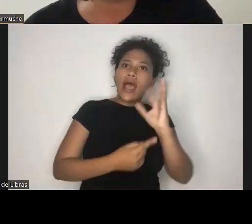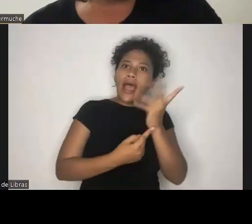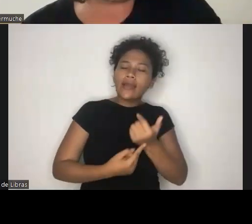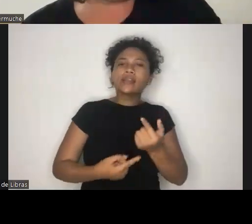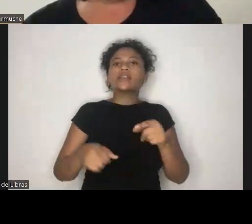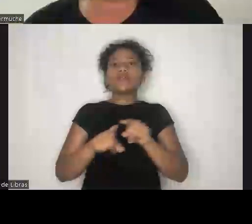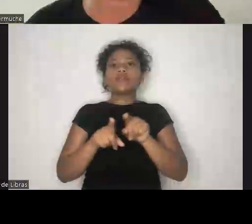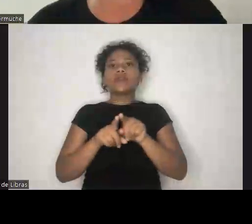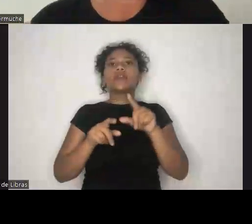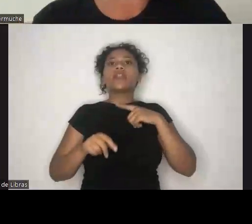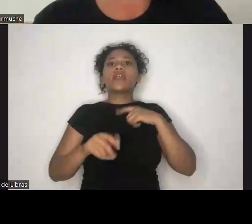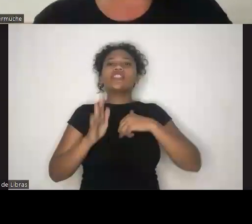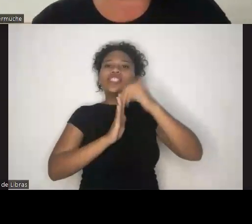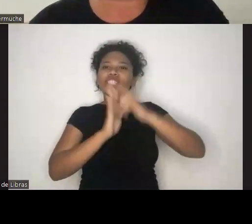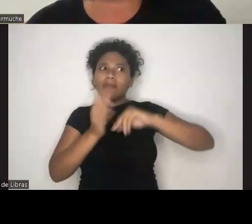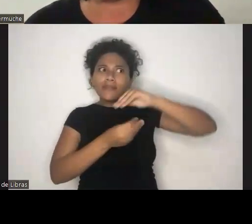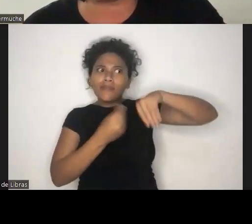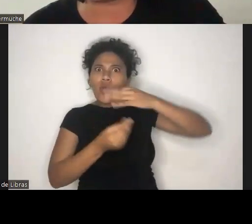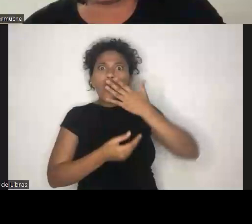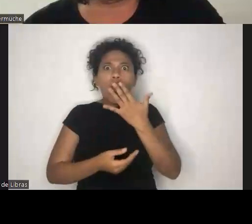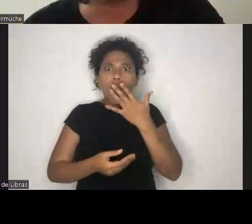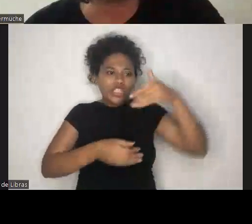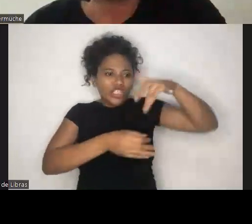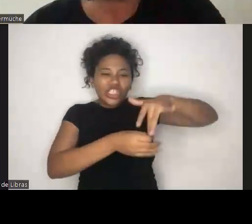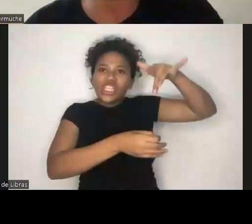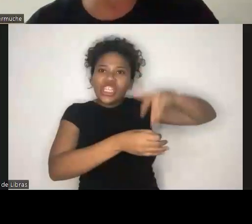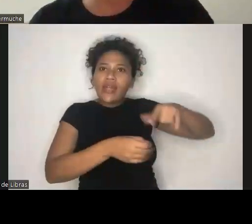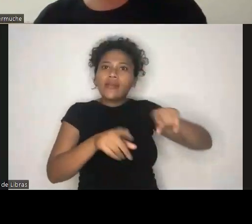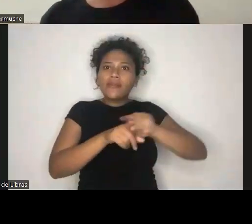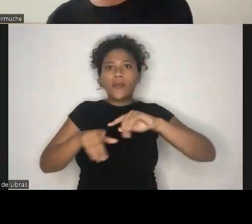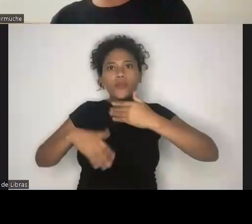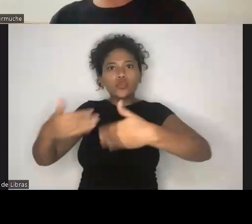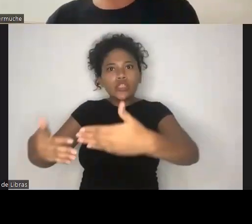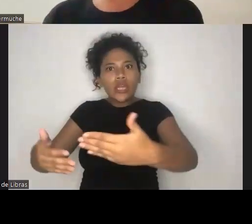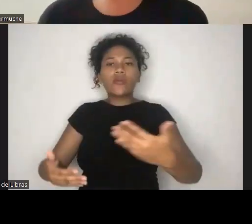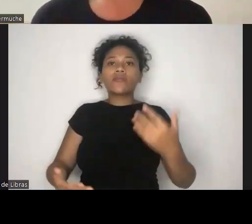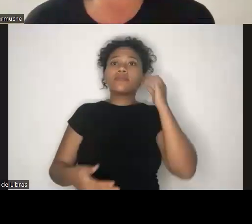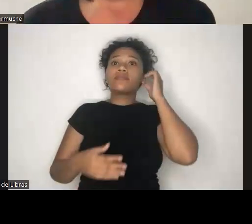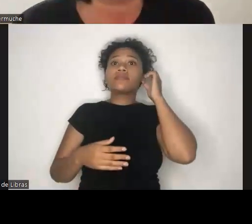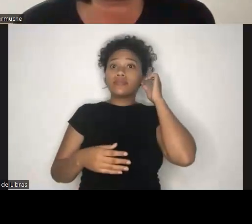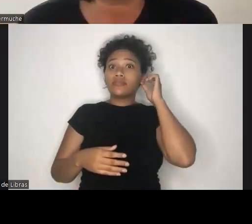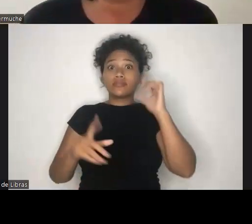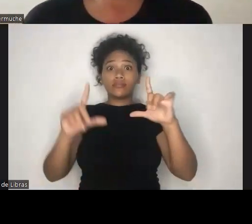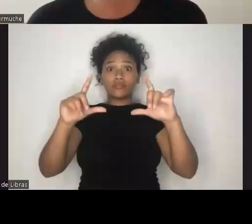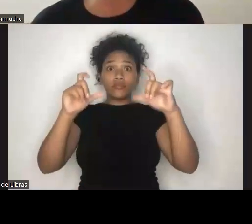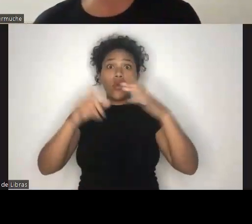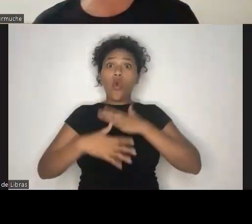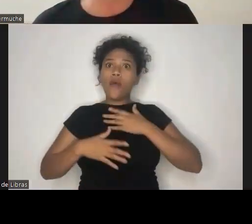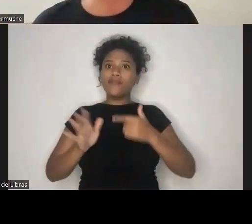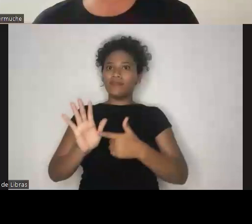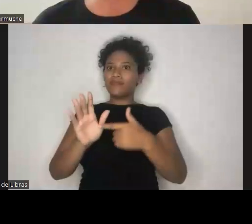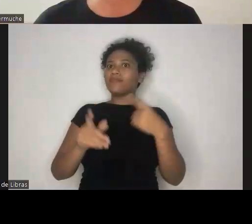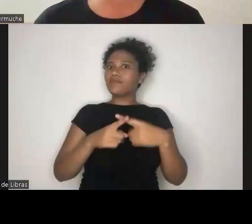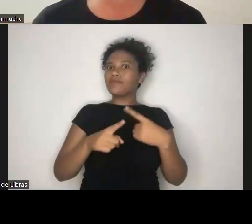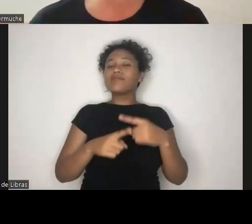do efeito das Tintas após produção a gente e essa foto eu gosto muito de mostrar também porque assim